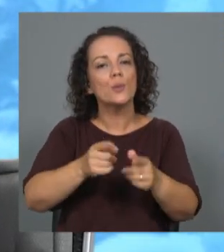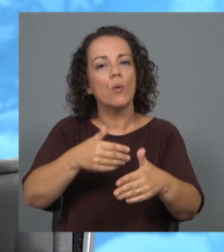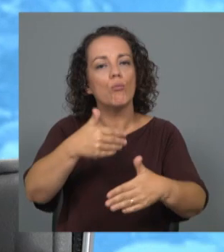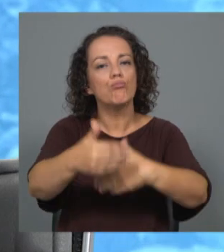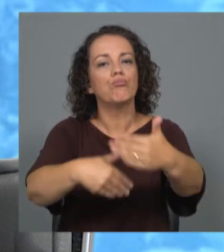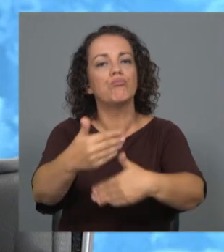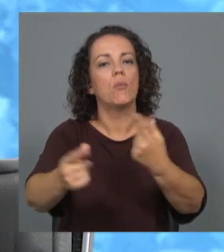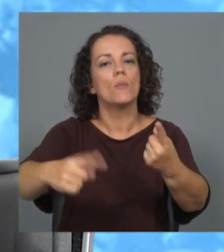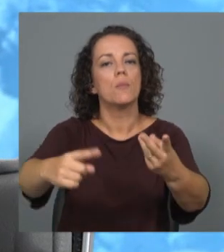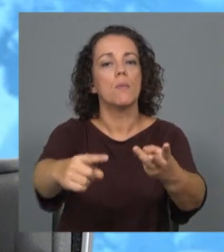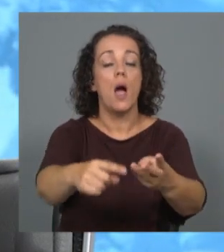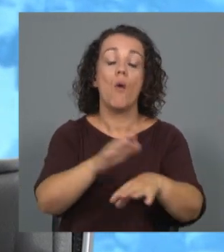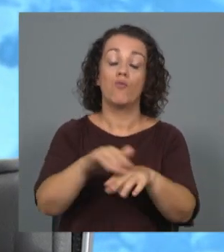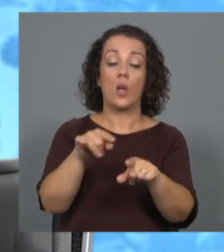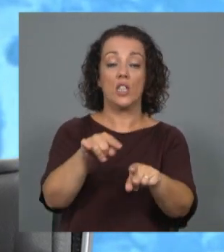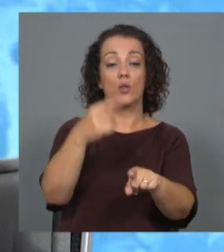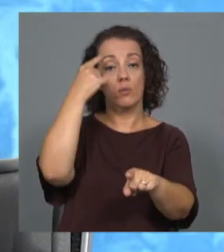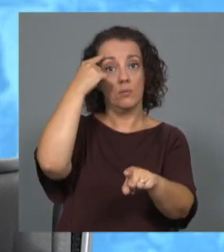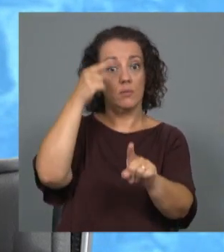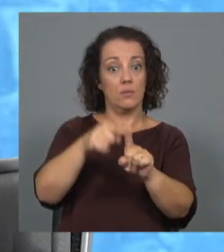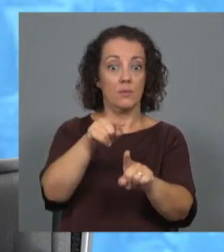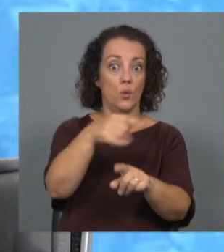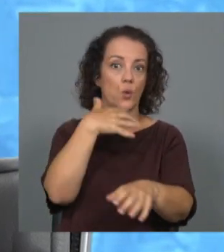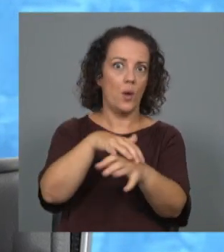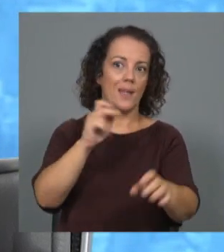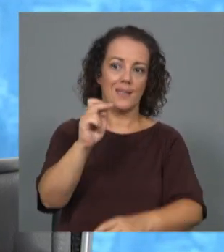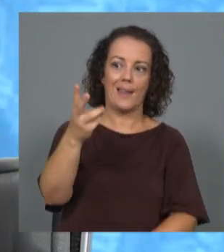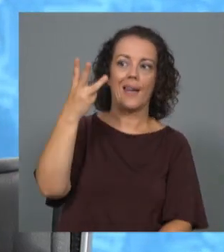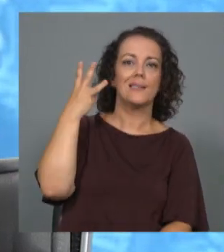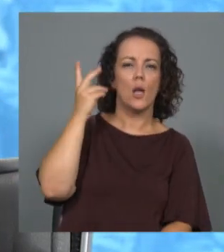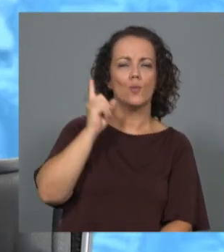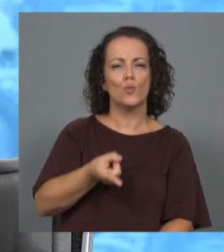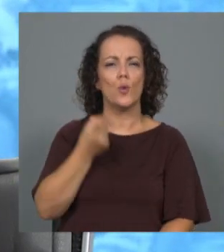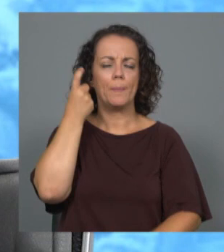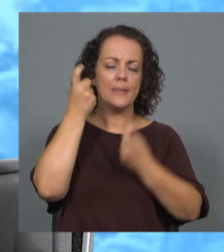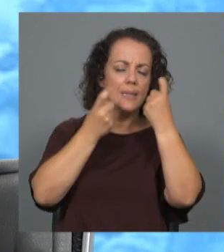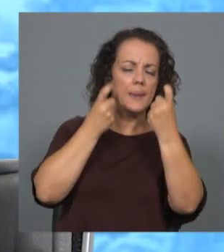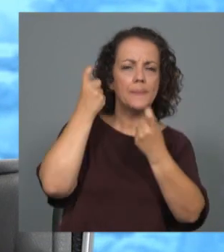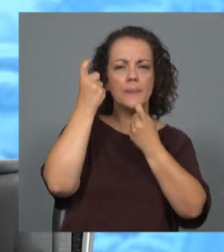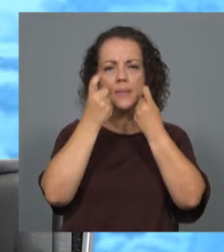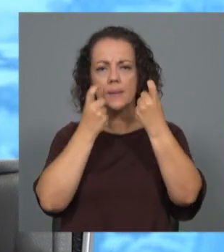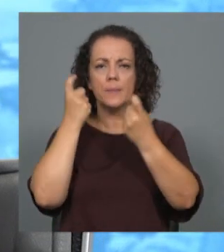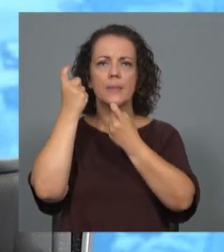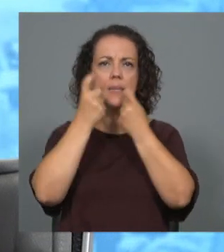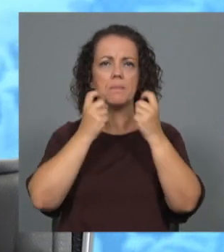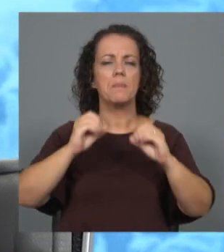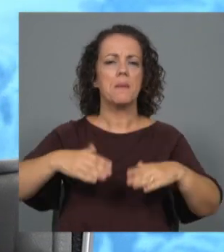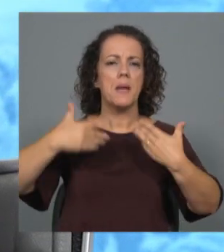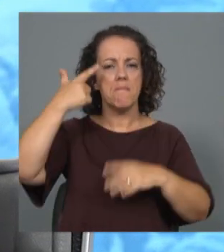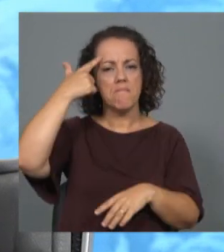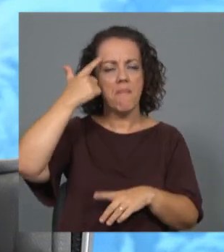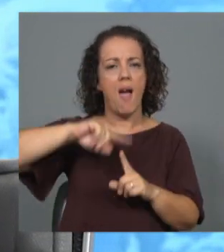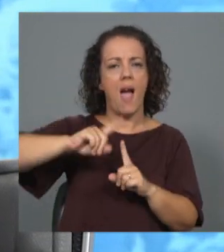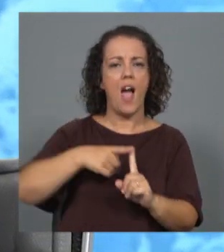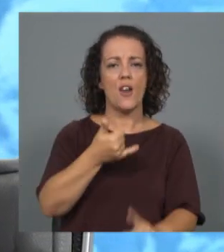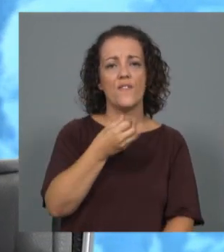que nós começámos a pensar o Congresso já há cerca de 3 anos, é esta parte. Tínhamos pensado organizá-lo em